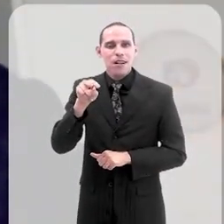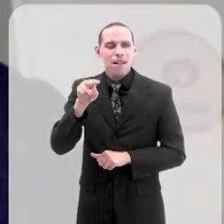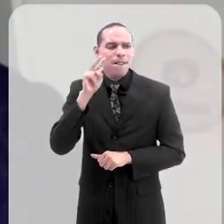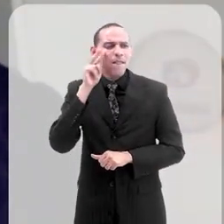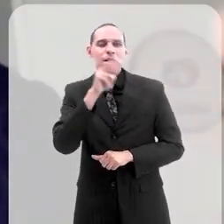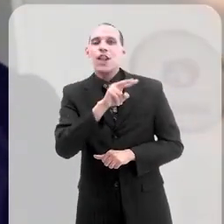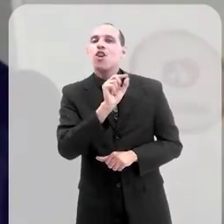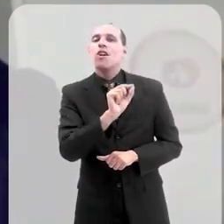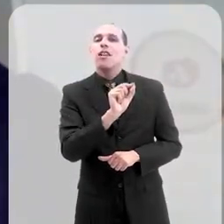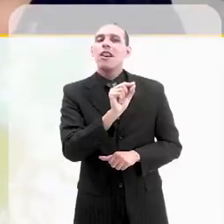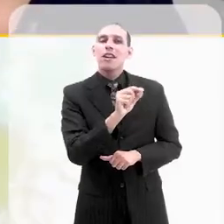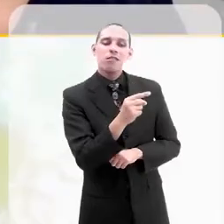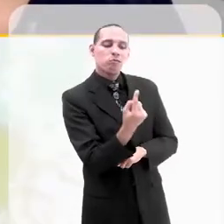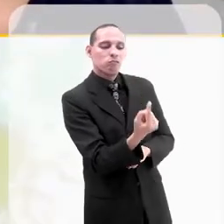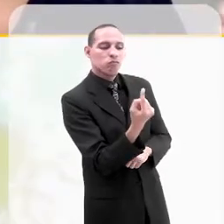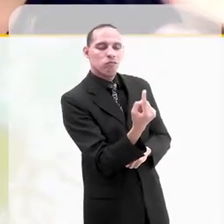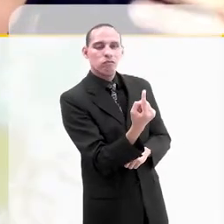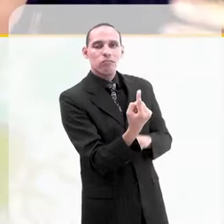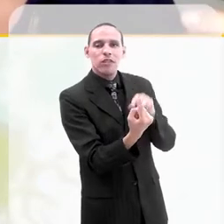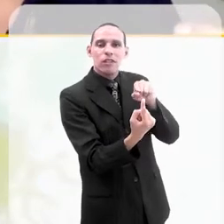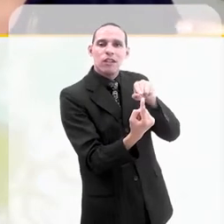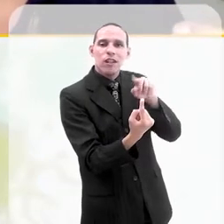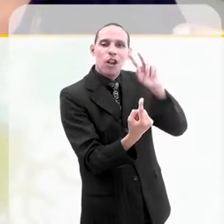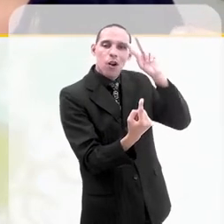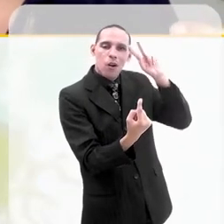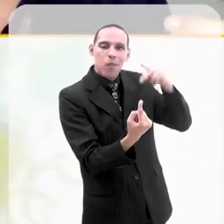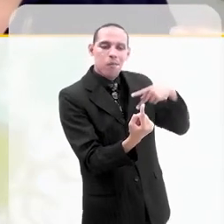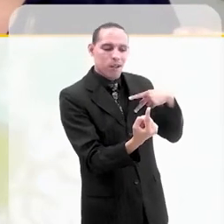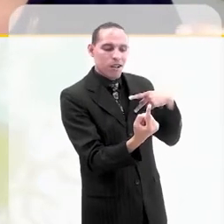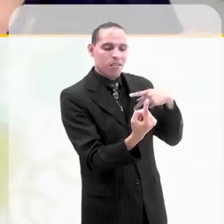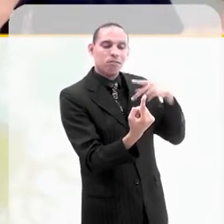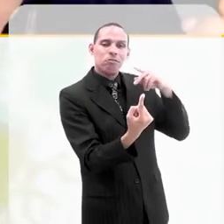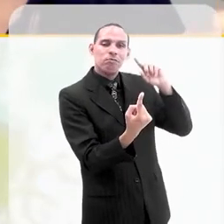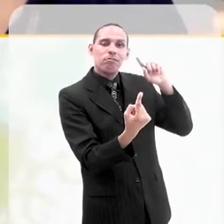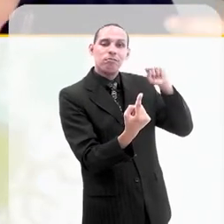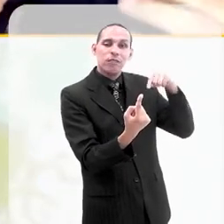primeiro o indivíduo, primeiro ser humano. Depois,